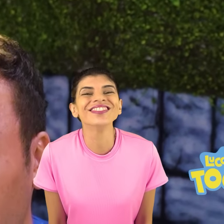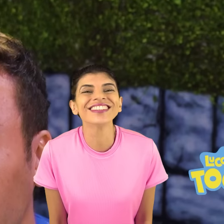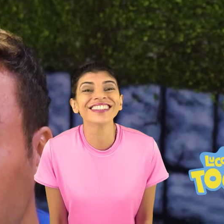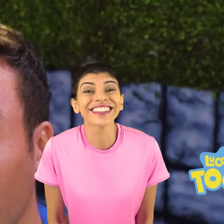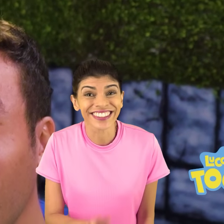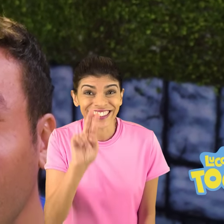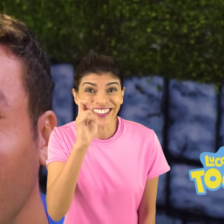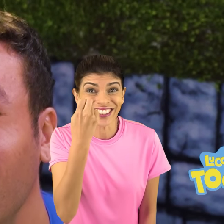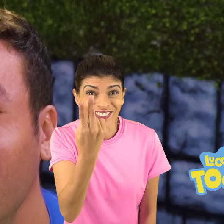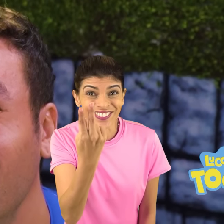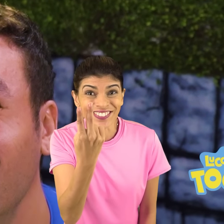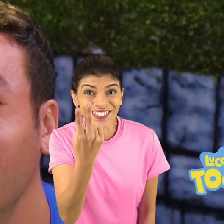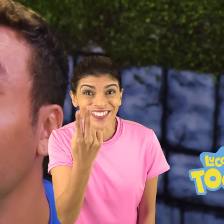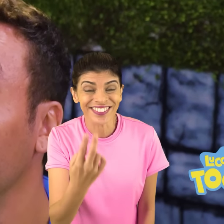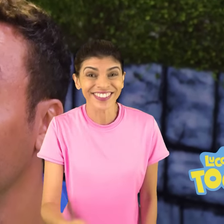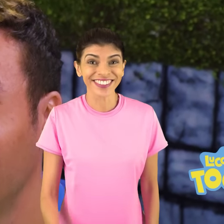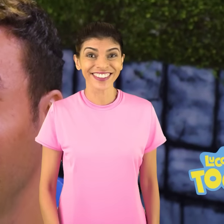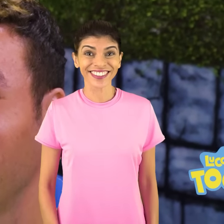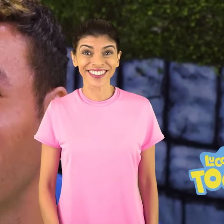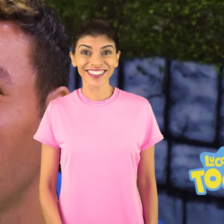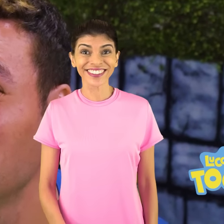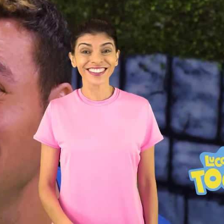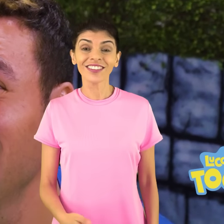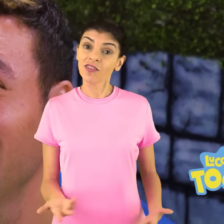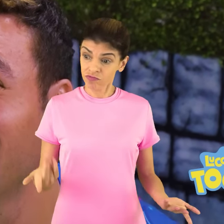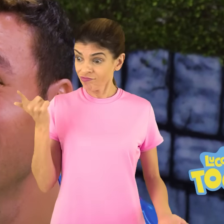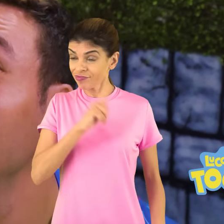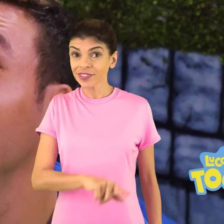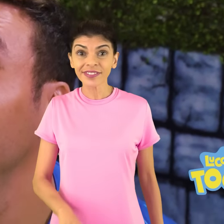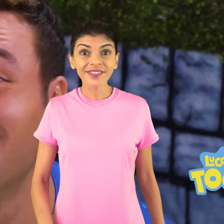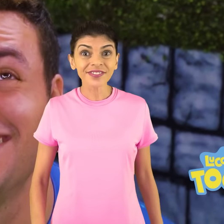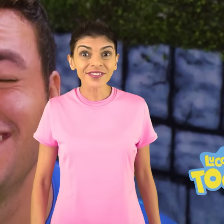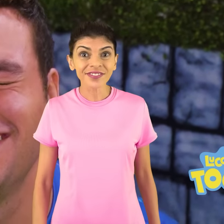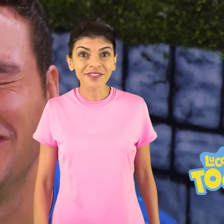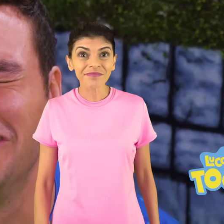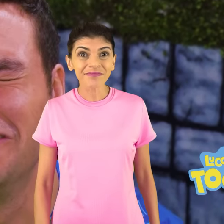Viu? Agora eu consegui